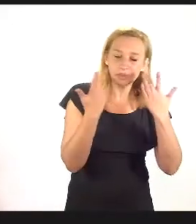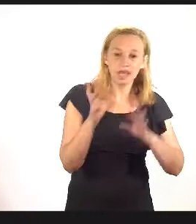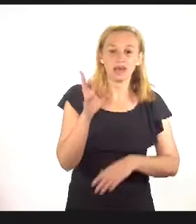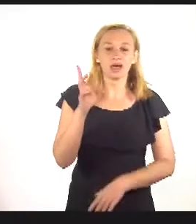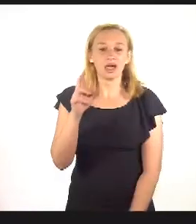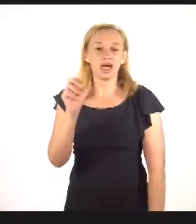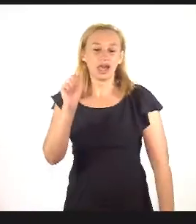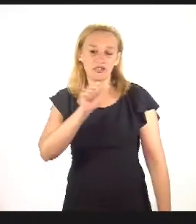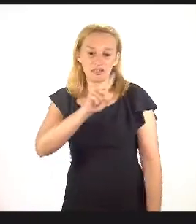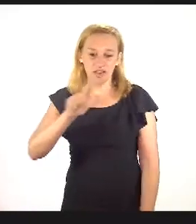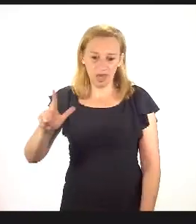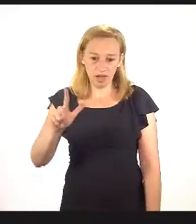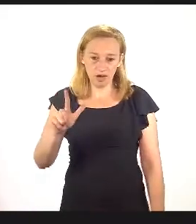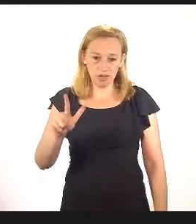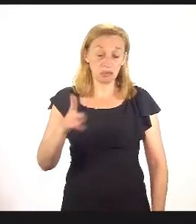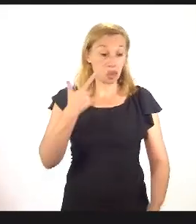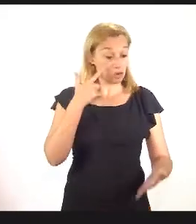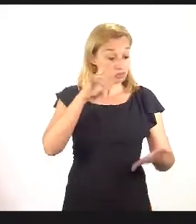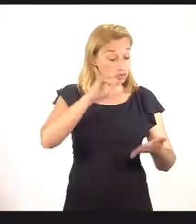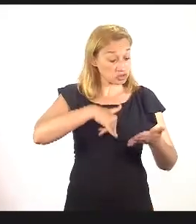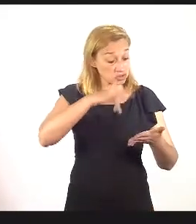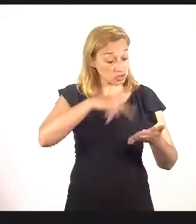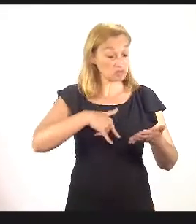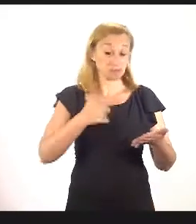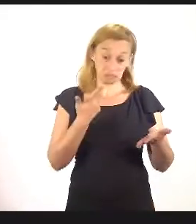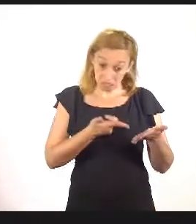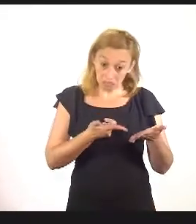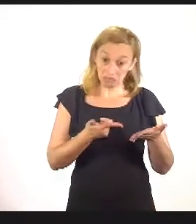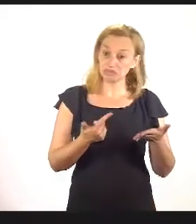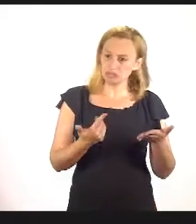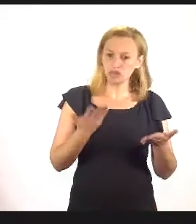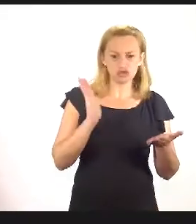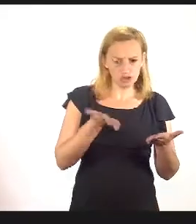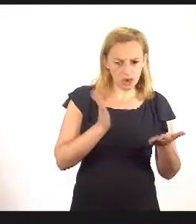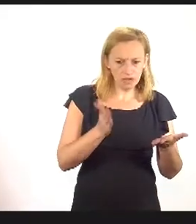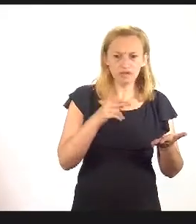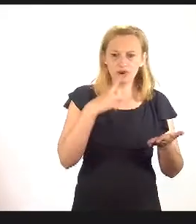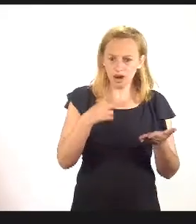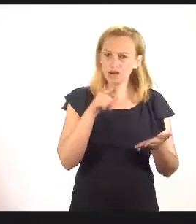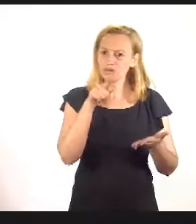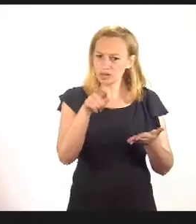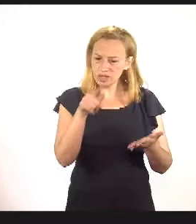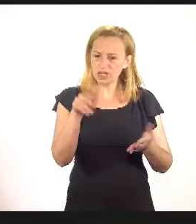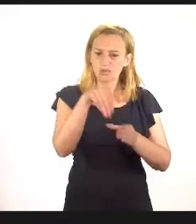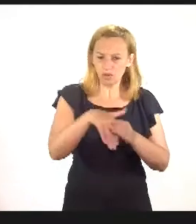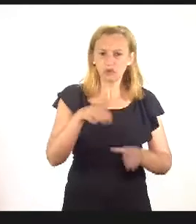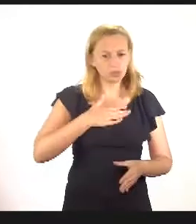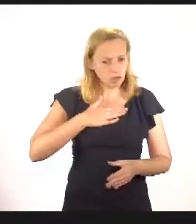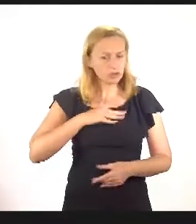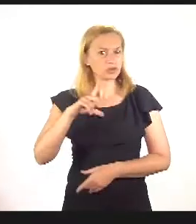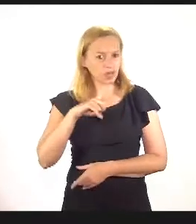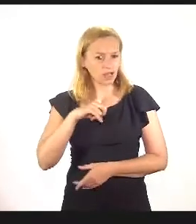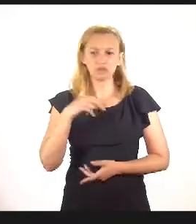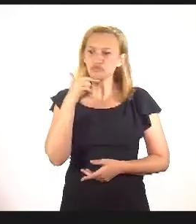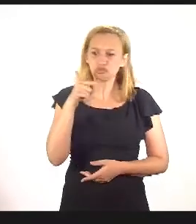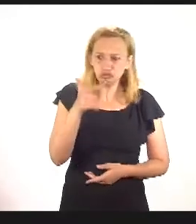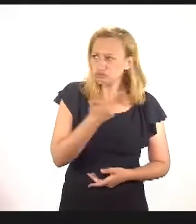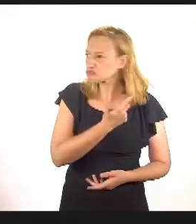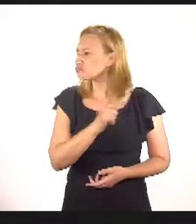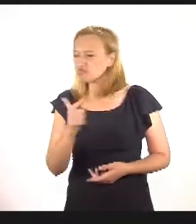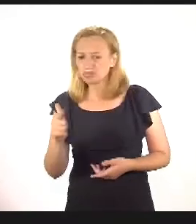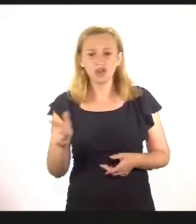Augusto, olhei o seu currículo aqui, quero declarar que você tem meu voto e não tenho dúvida de